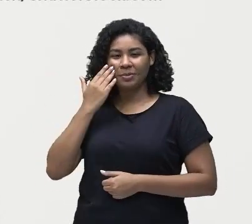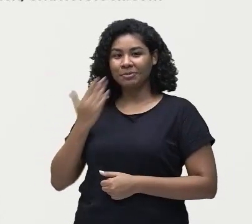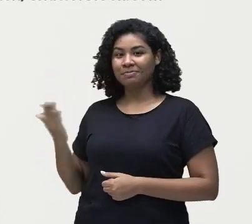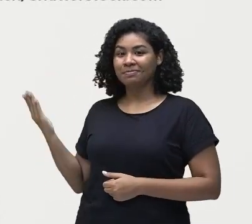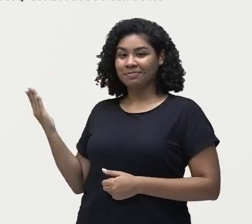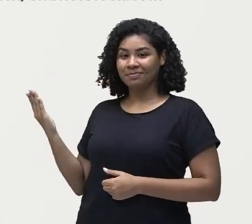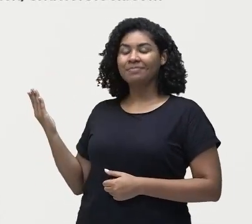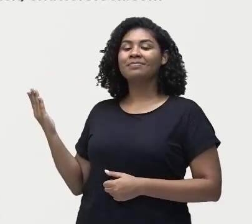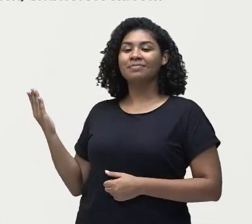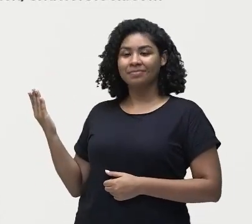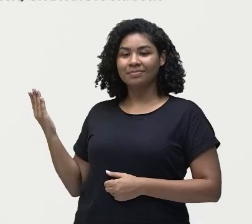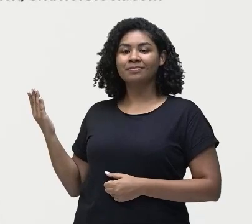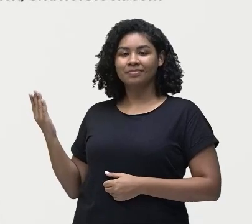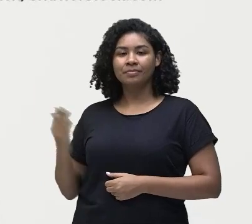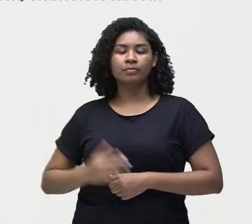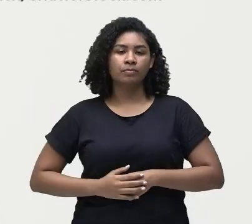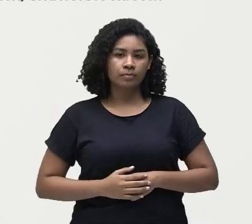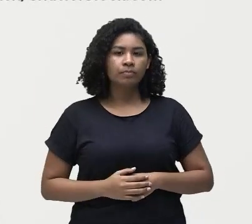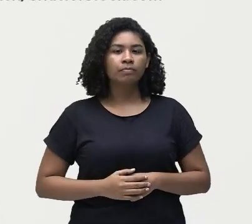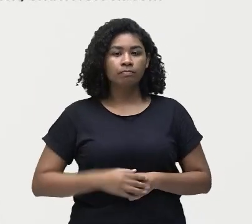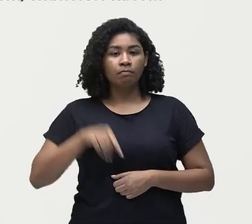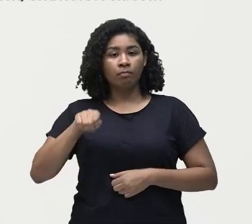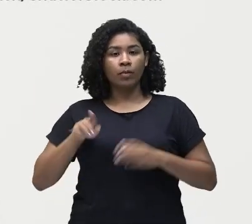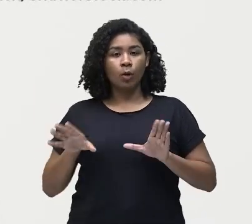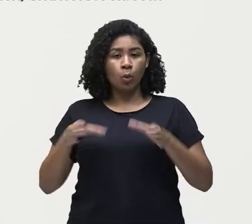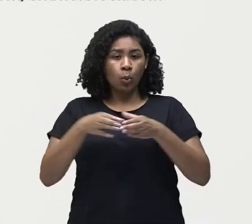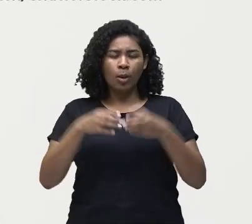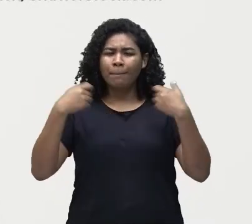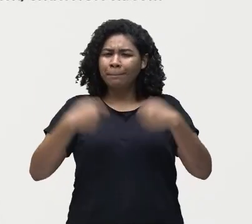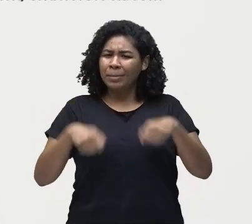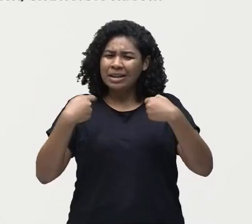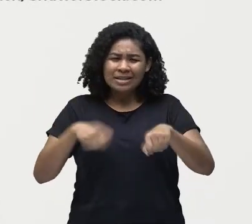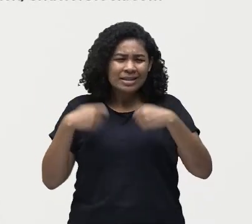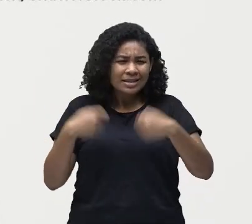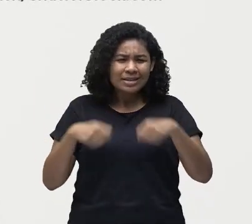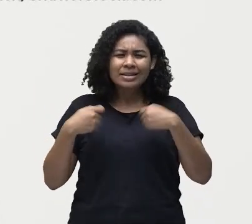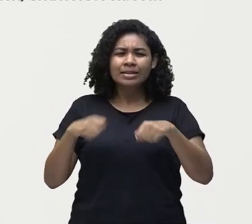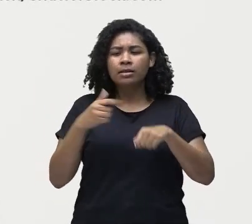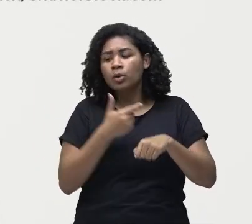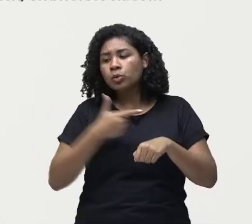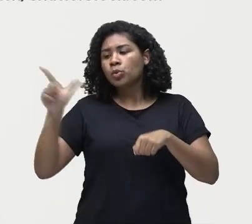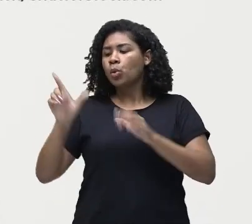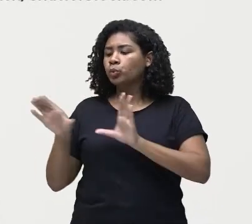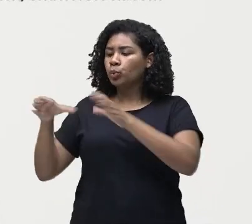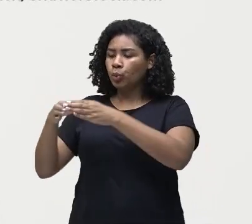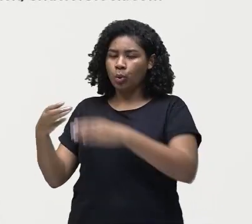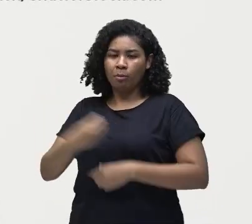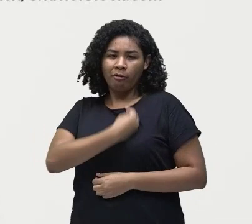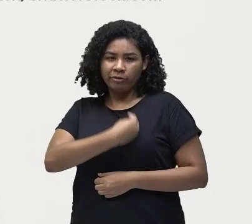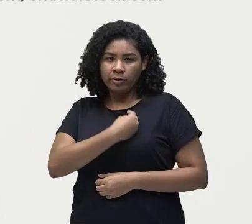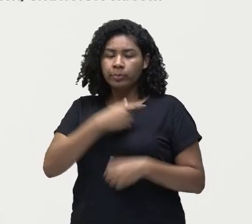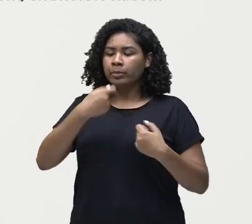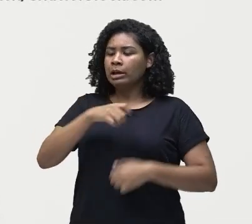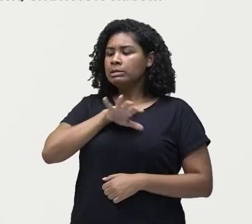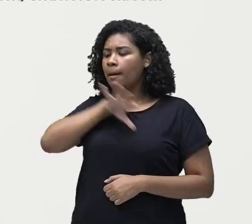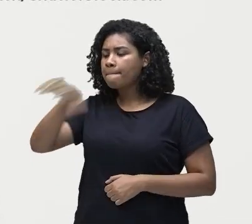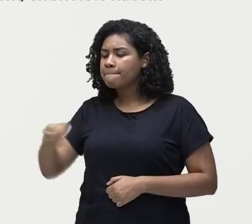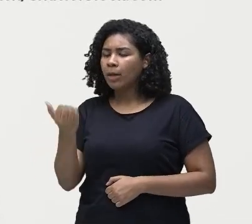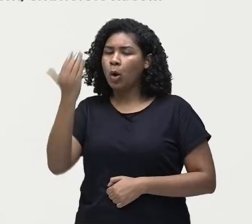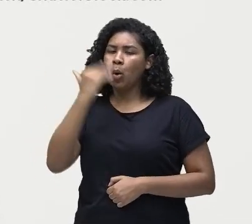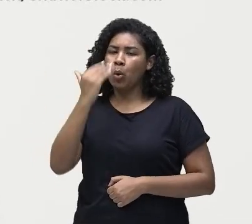heterotróficos, ou seja, seres que precisam se alimentar de outro ser vivo para adquirir a